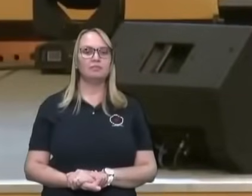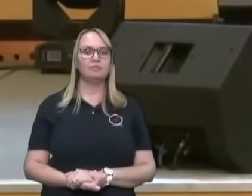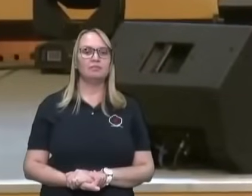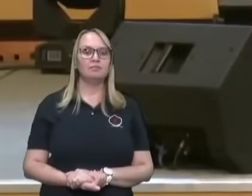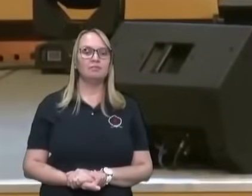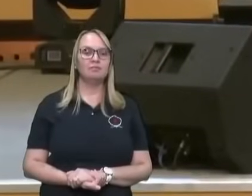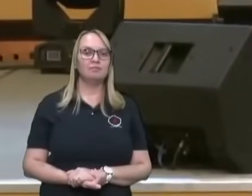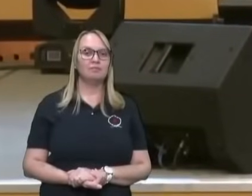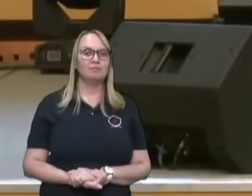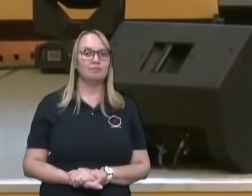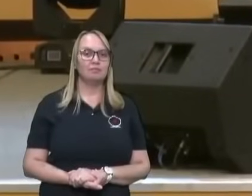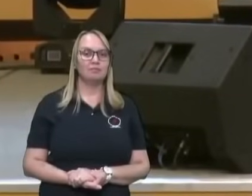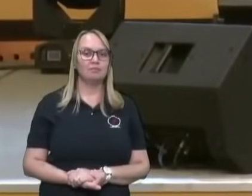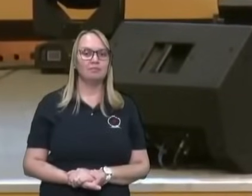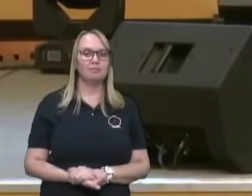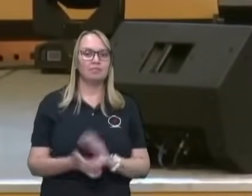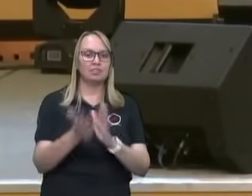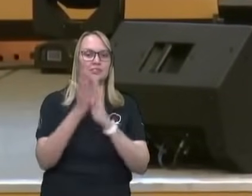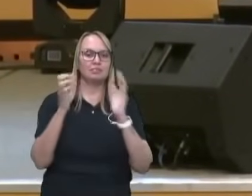Aleluia.